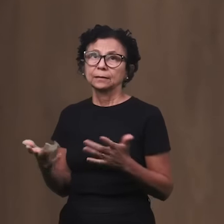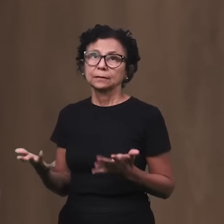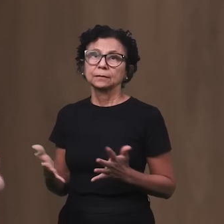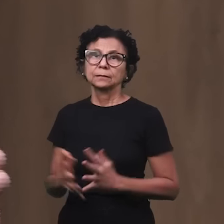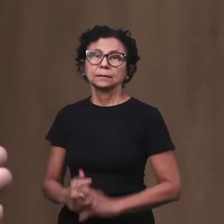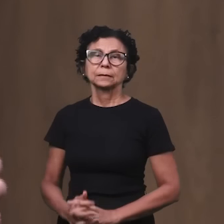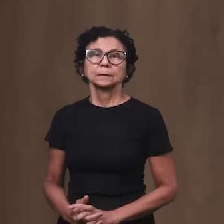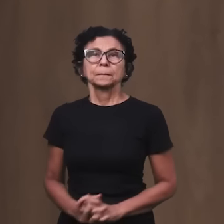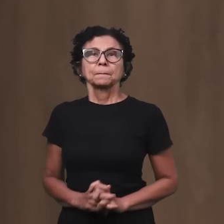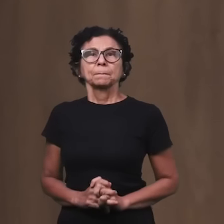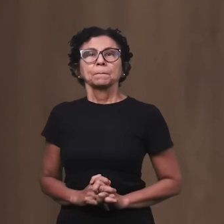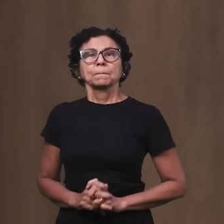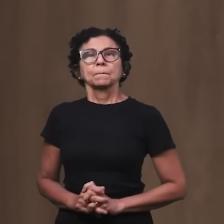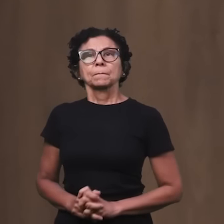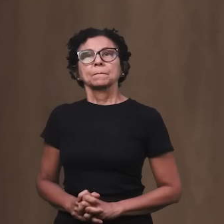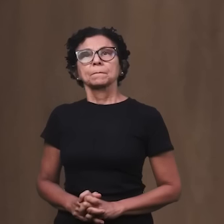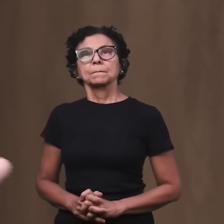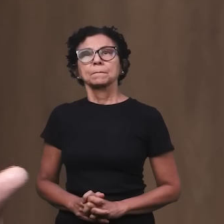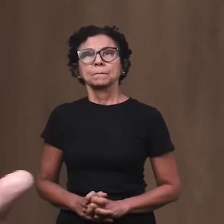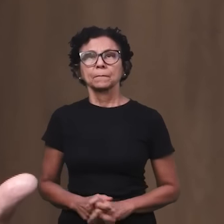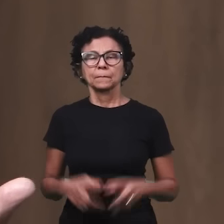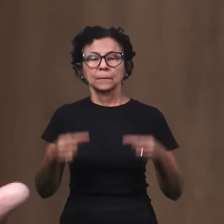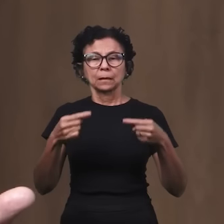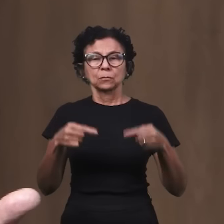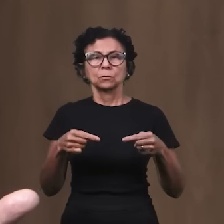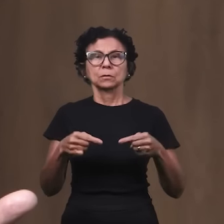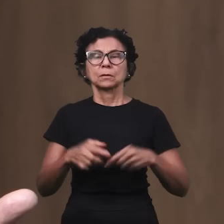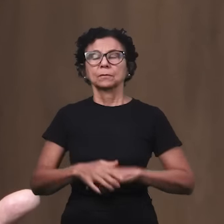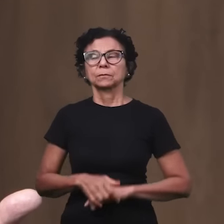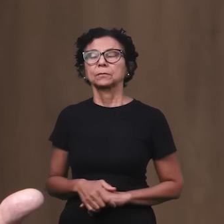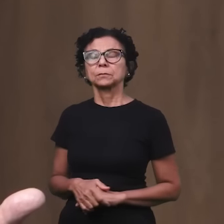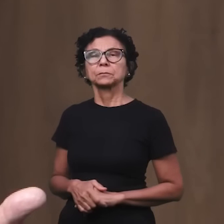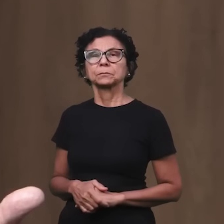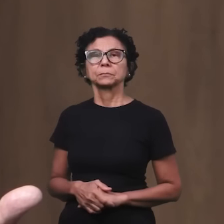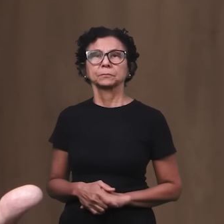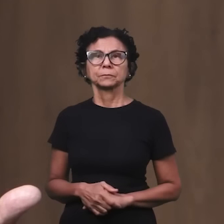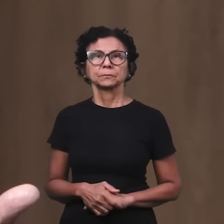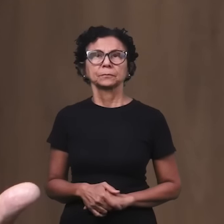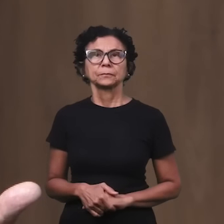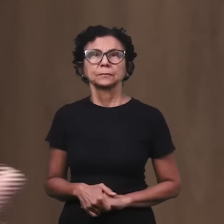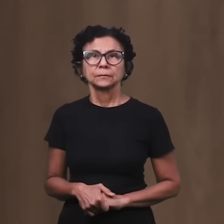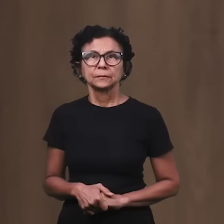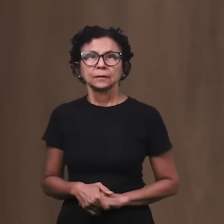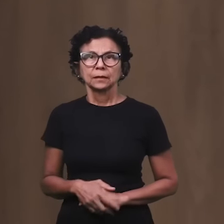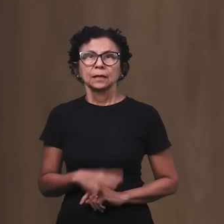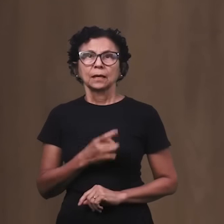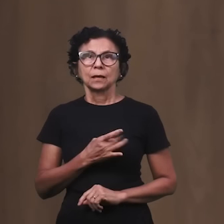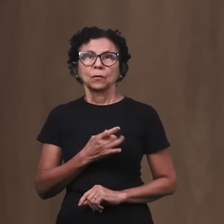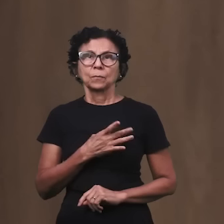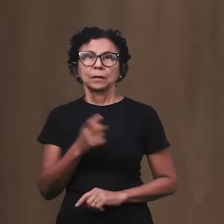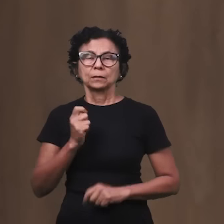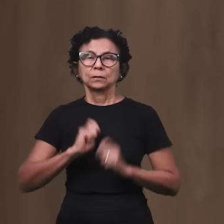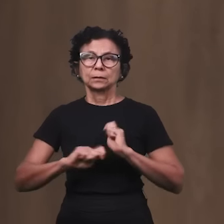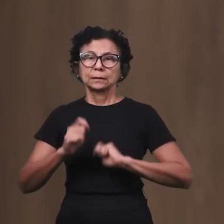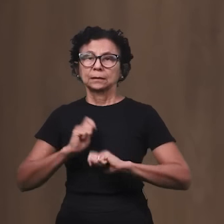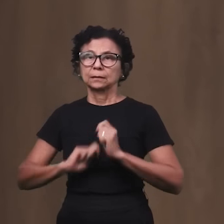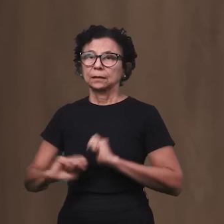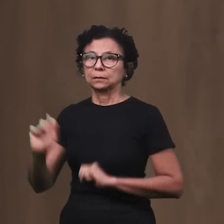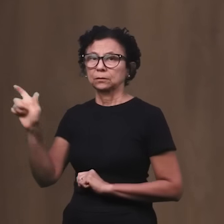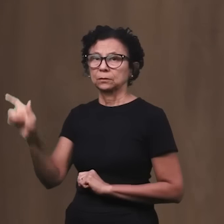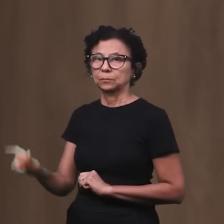de aprendizado de uma profissão. Outro desafio, a gente até falou aqui, é enfrentar o medo e a ansiedade do